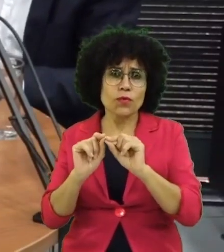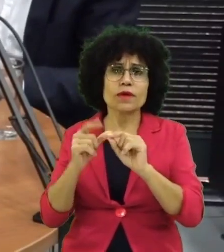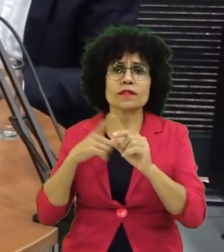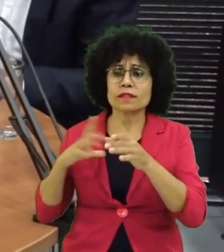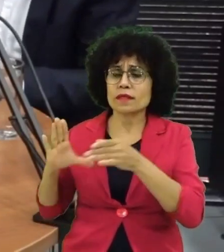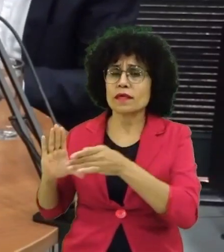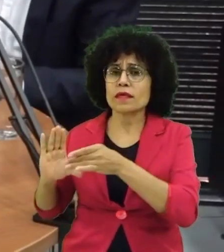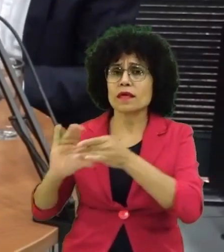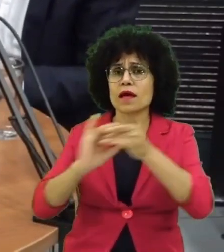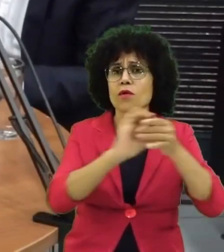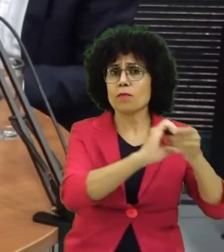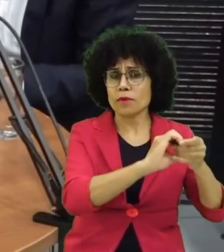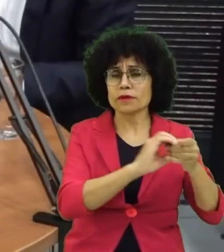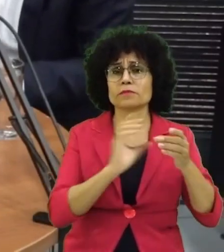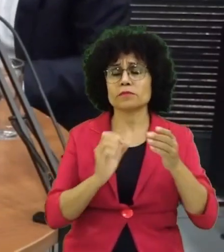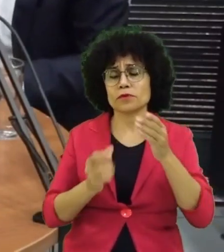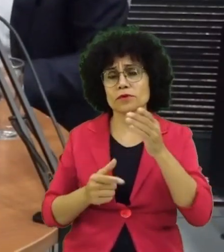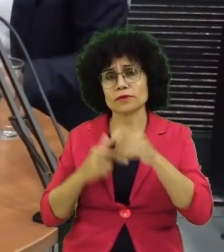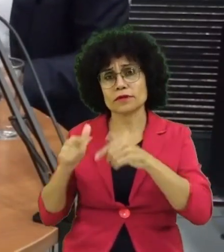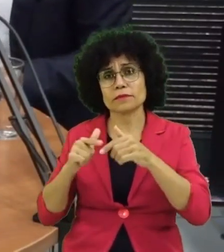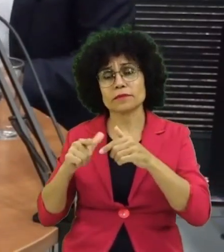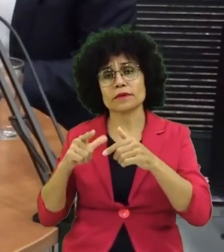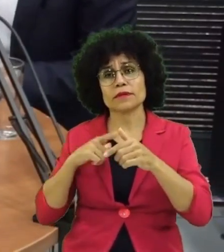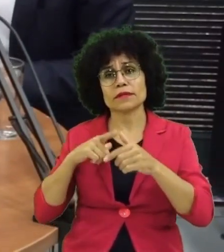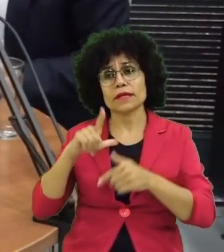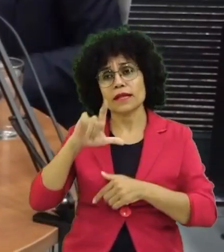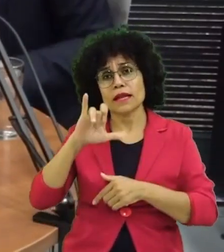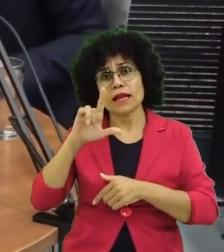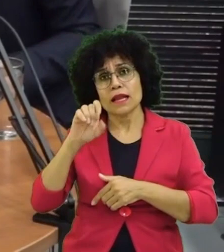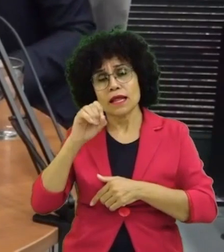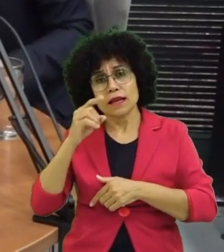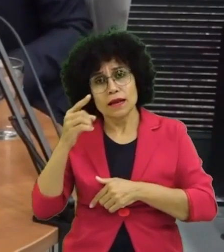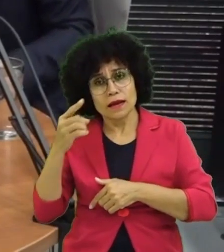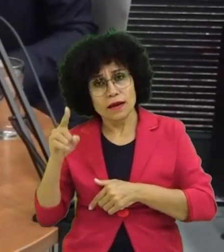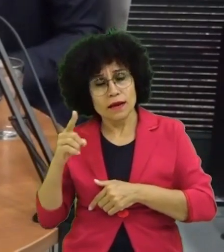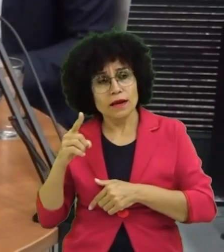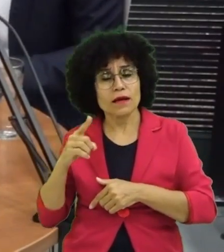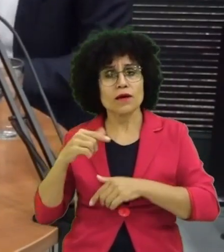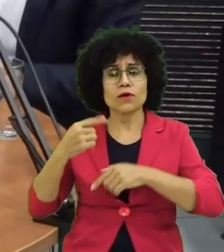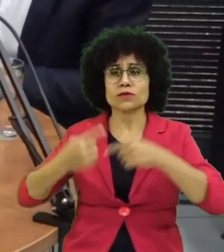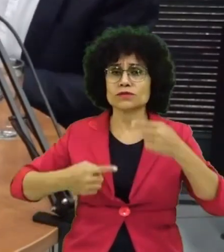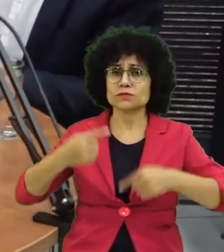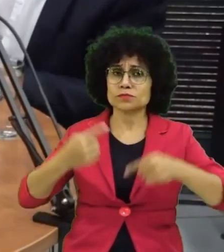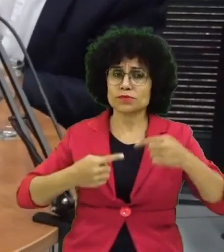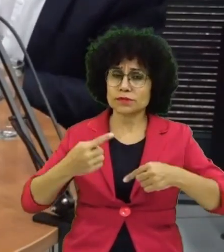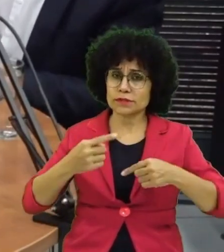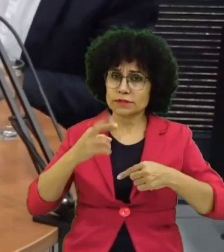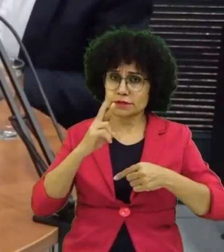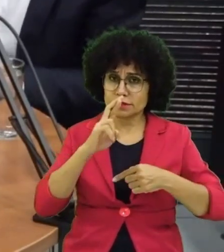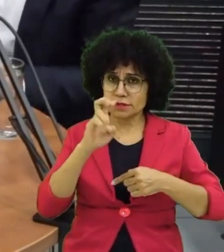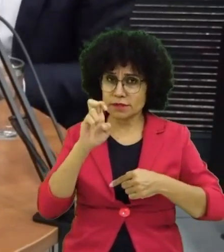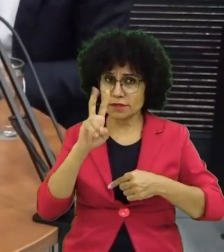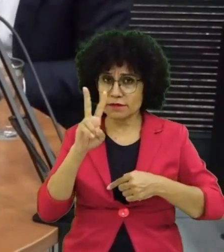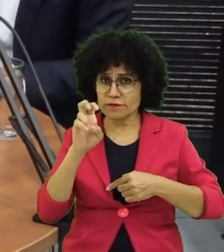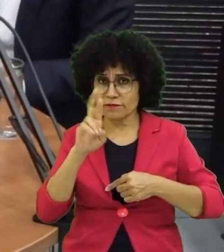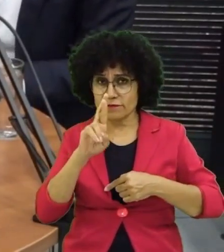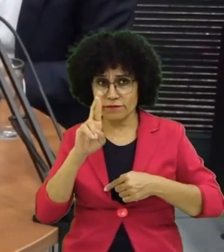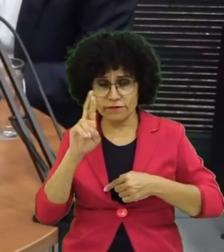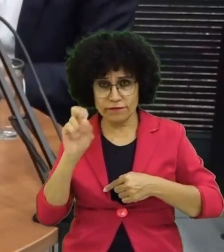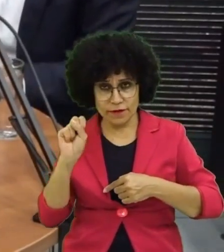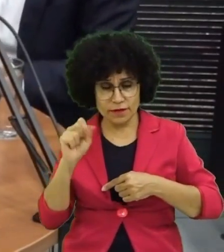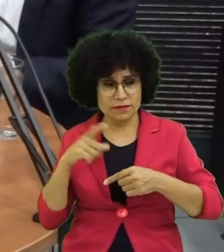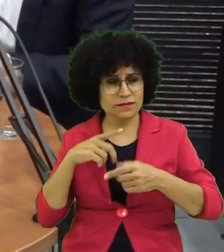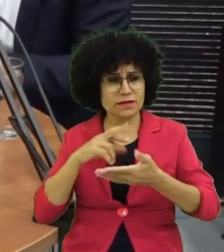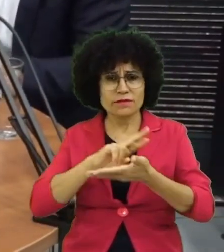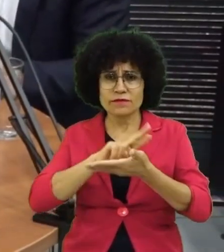cooperativas podem atuar. Tem leilão de crédito de logística reversa hoje no mercado. São muitas